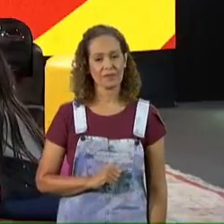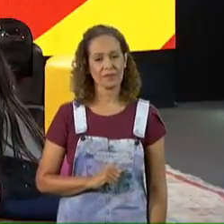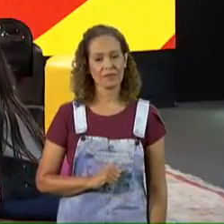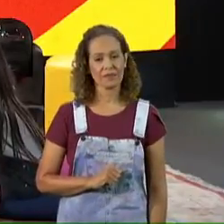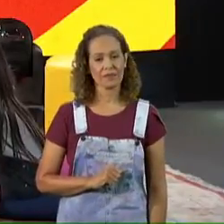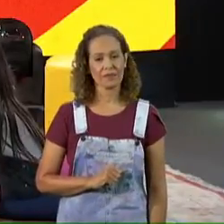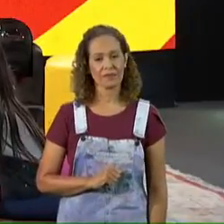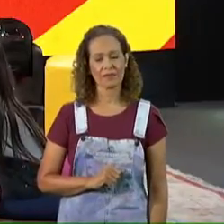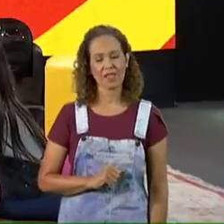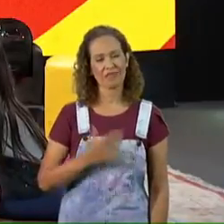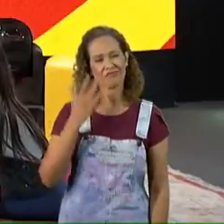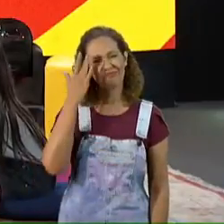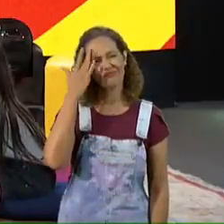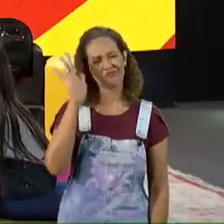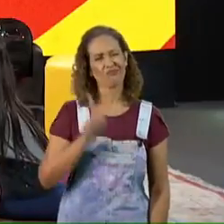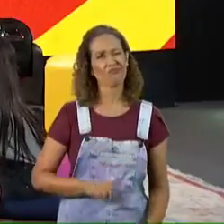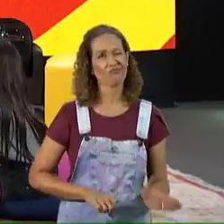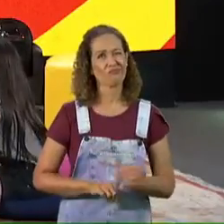Eu não sei mais o que perguntar.